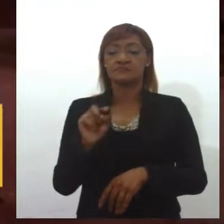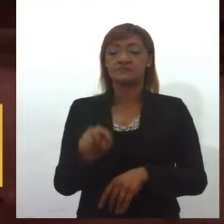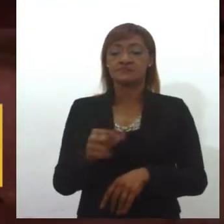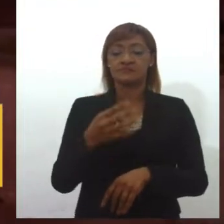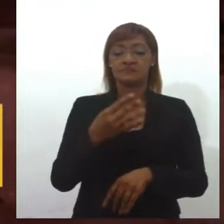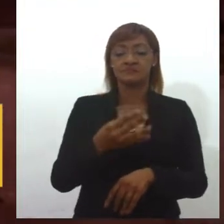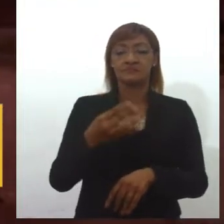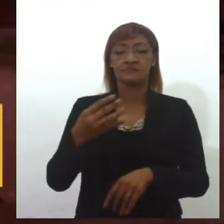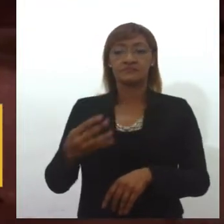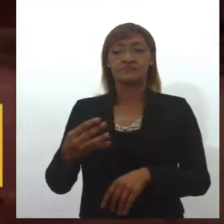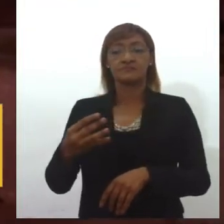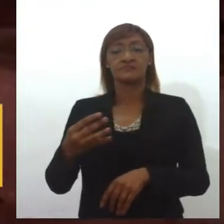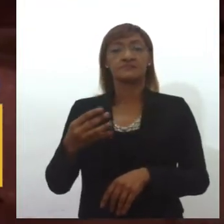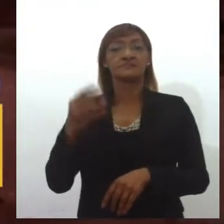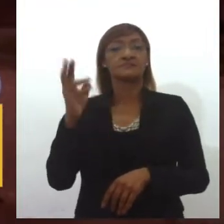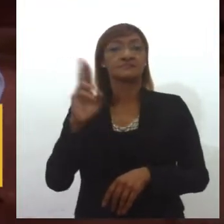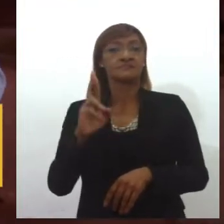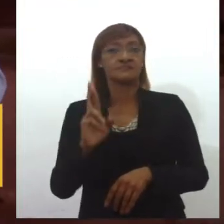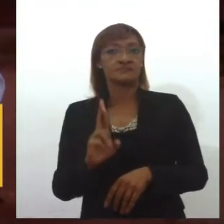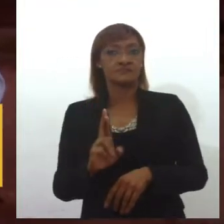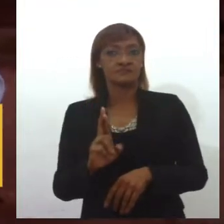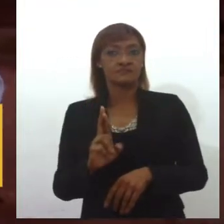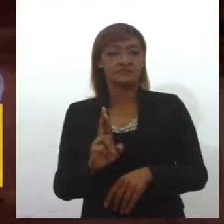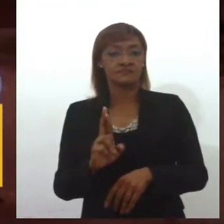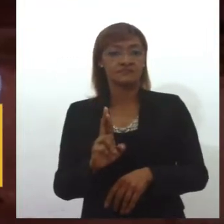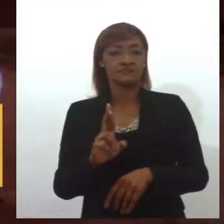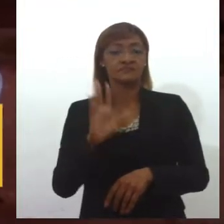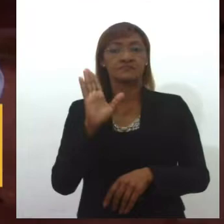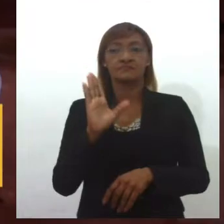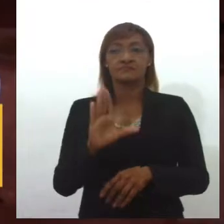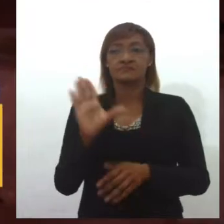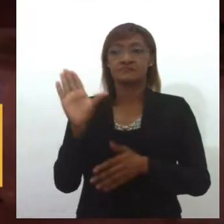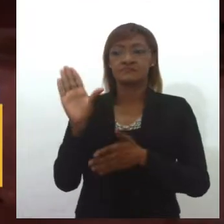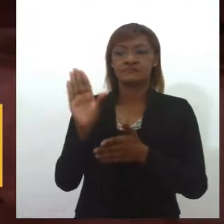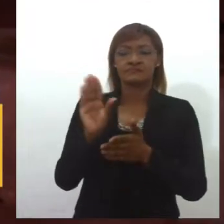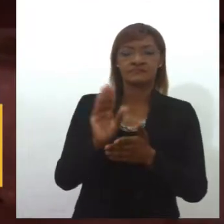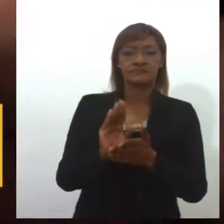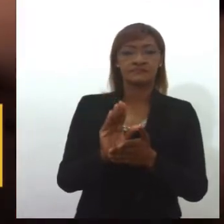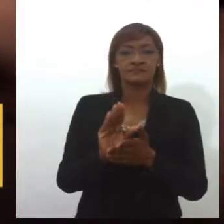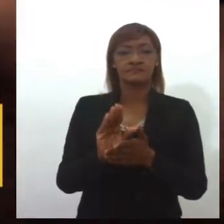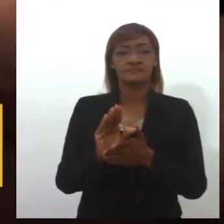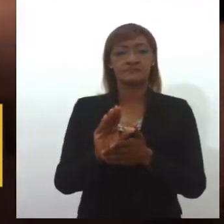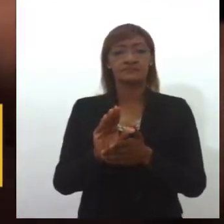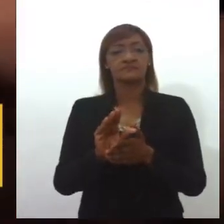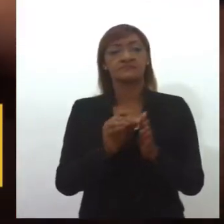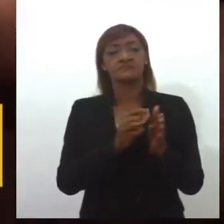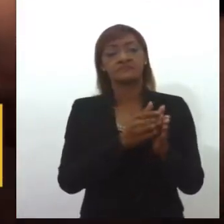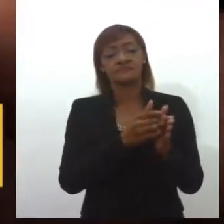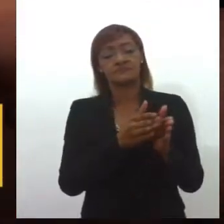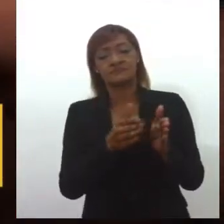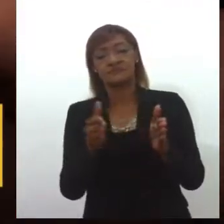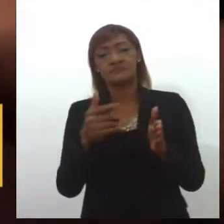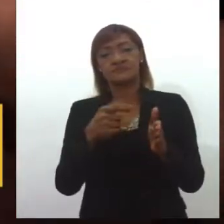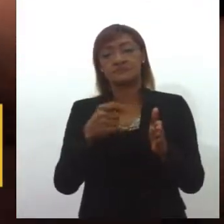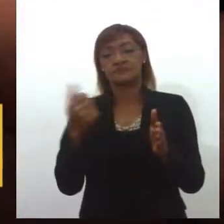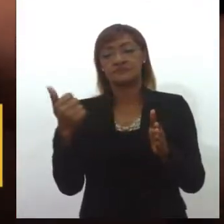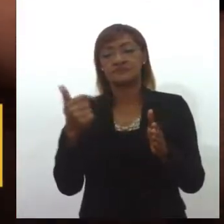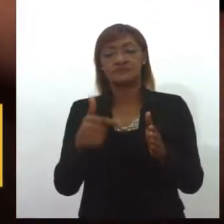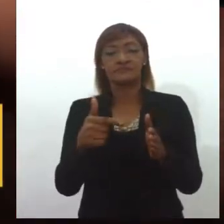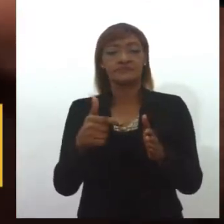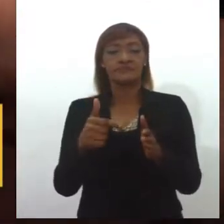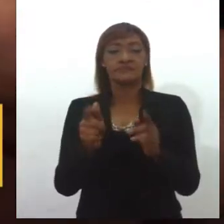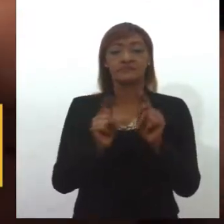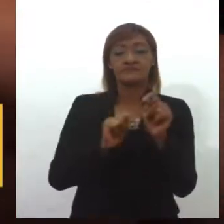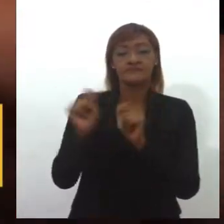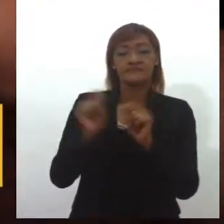R$ 2.444, considerado o menor número desde 2012. E para tentar equilibrar as